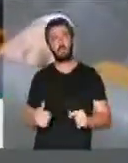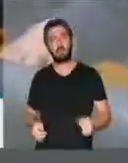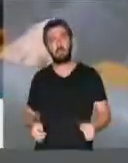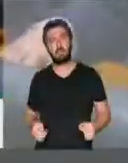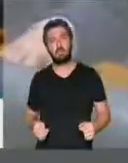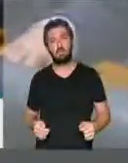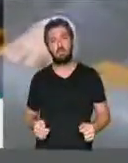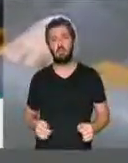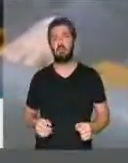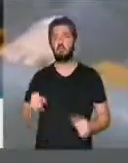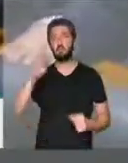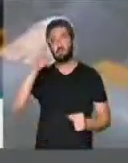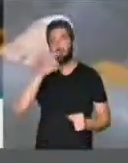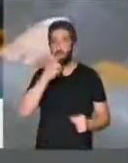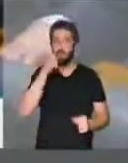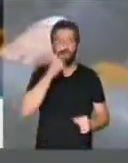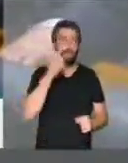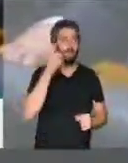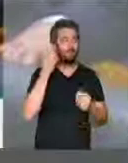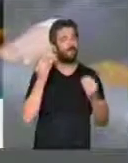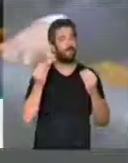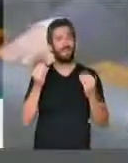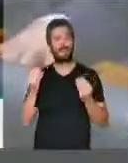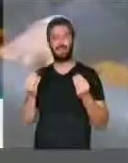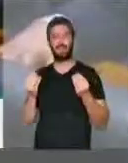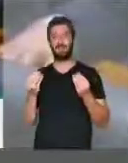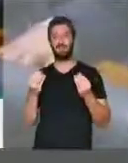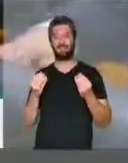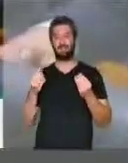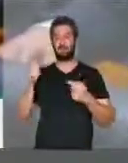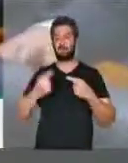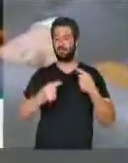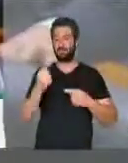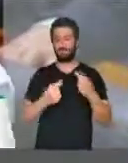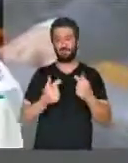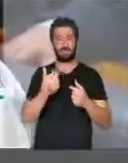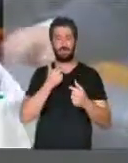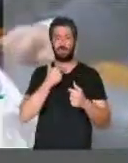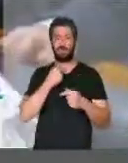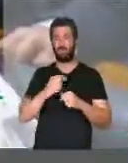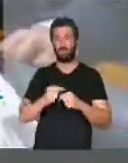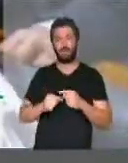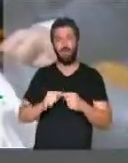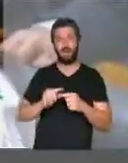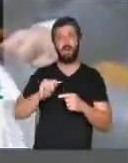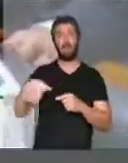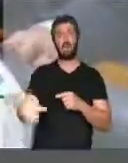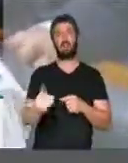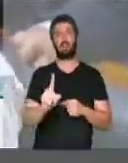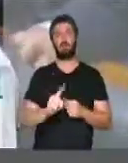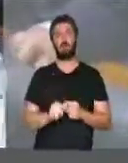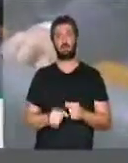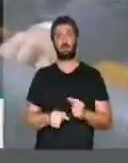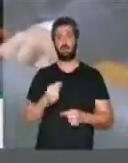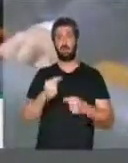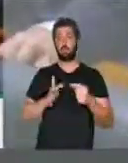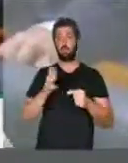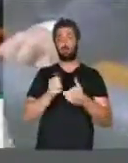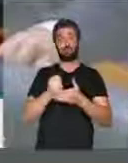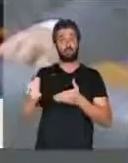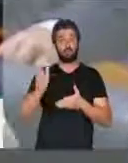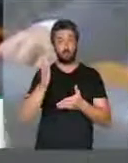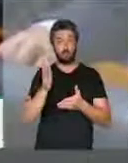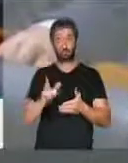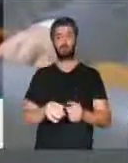brasileira. Senhores e senhoras deputados, essa é uma discussão que não pode mais ser adiada. Essa é uma discussão que já foi